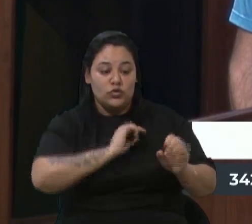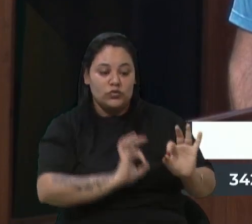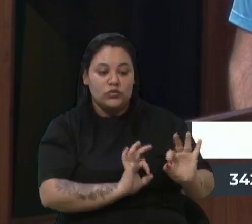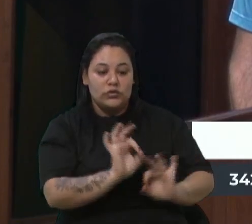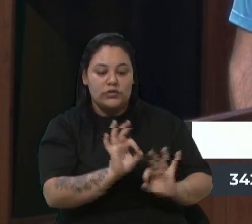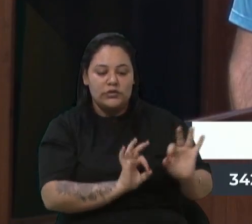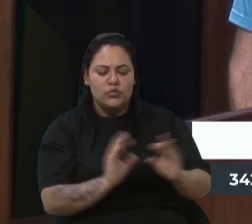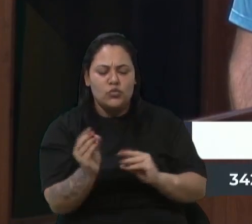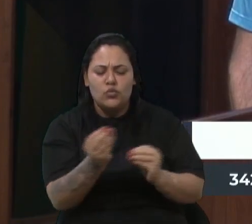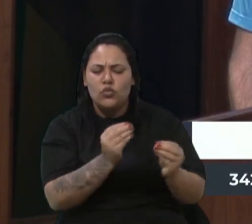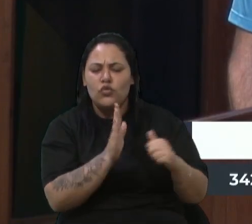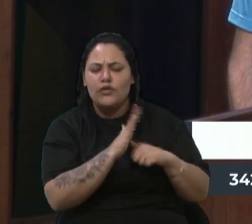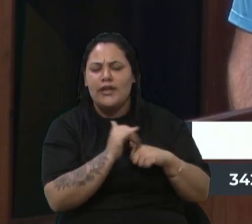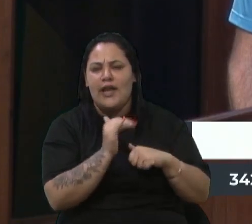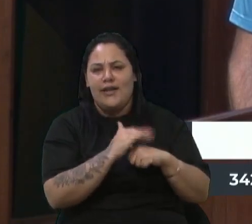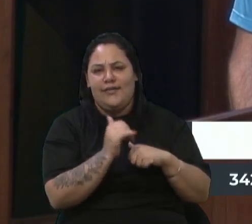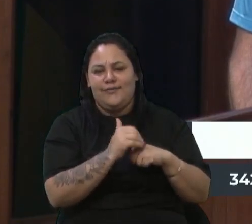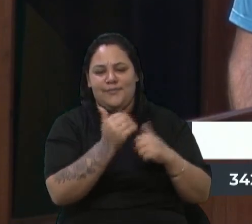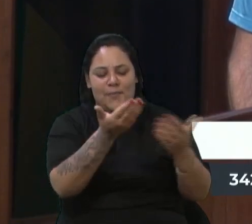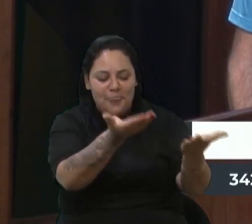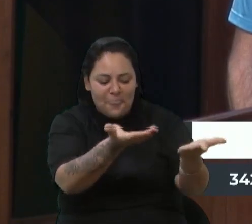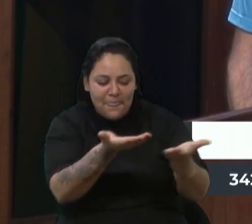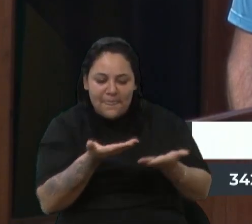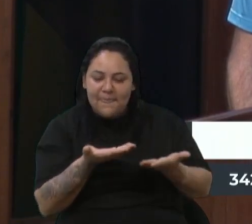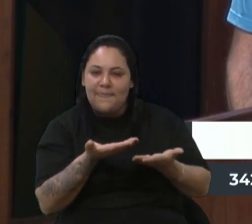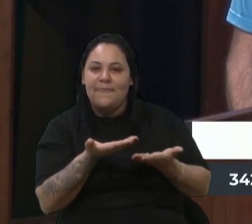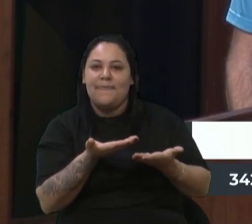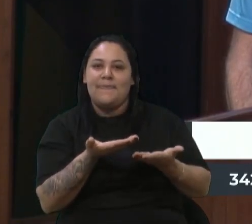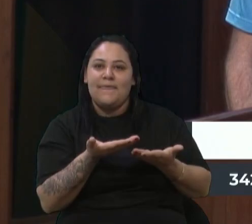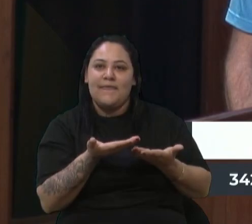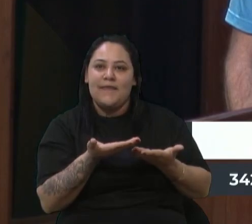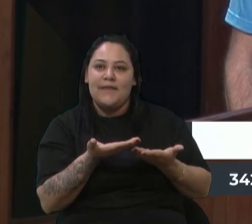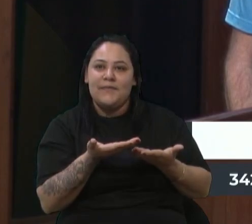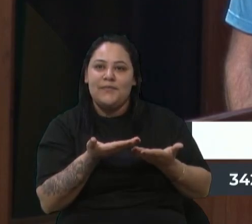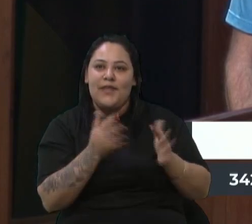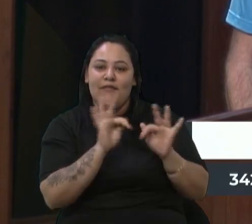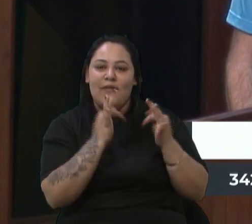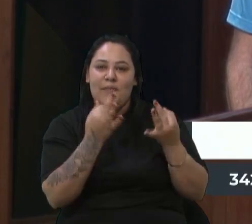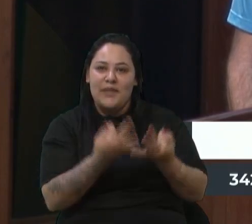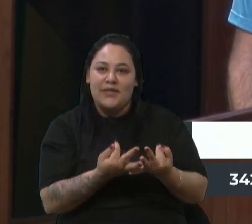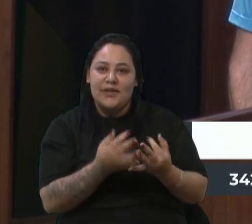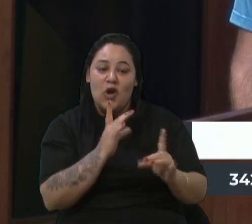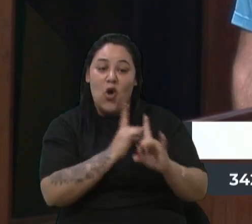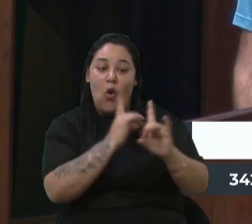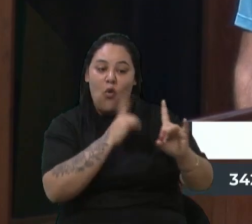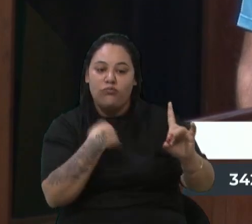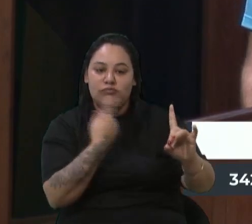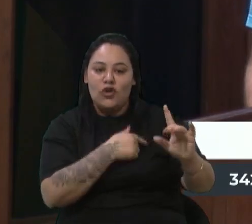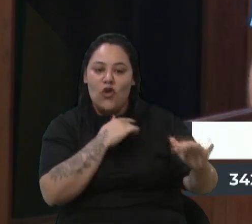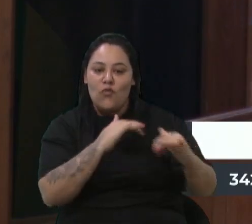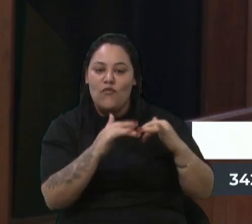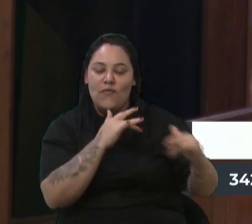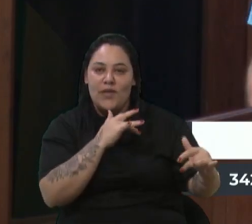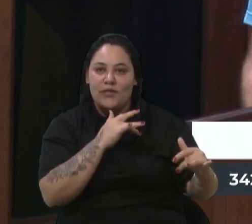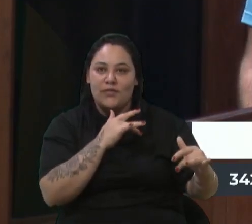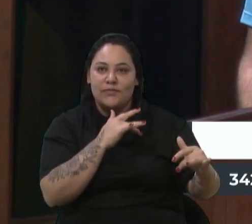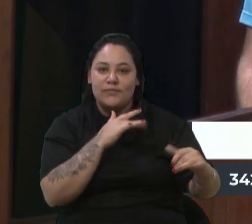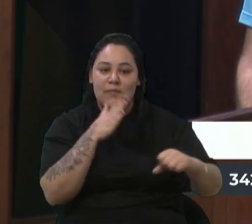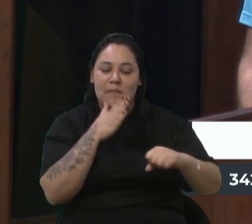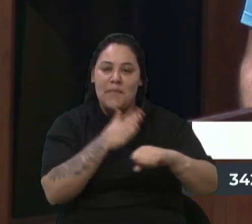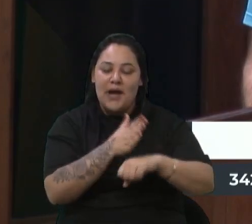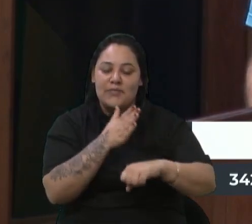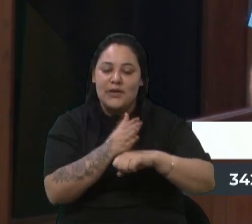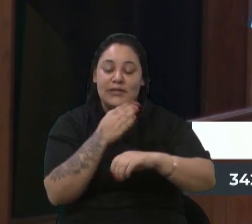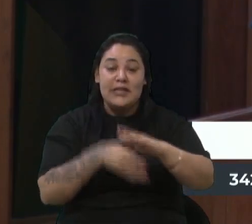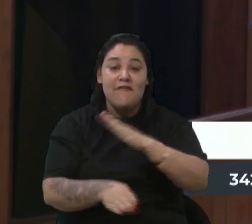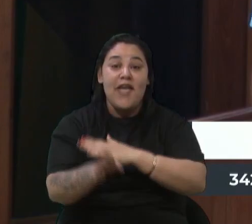muito carinho para receber as famílias que vêm até o nosso movimento participar desse retiro. Então,